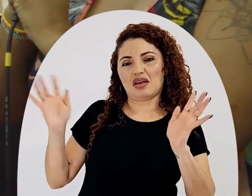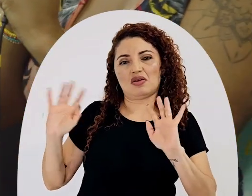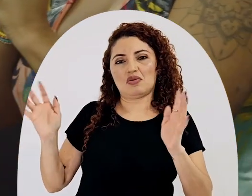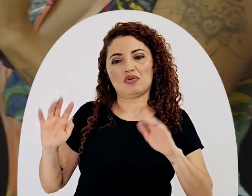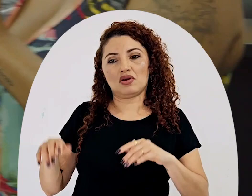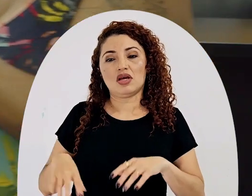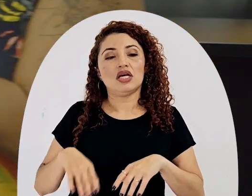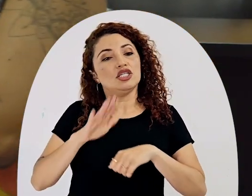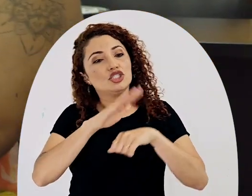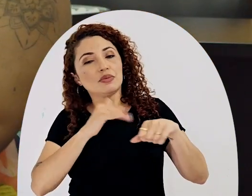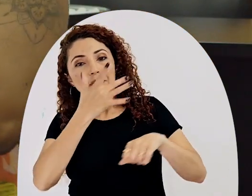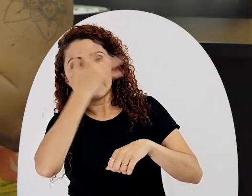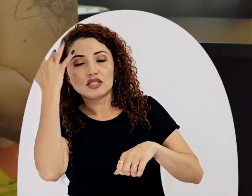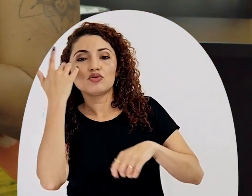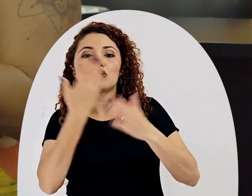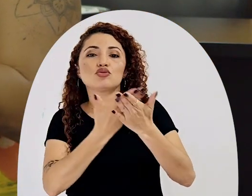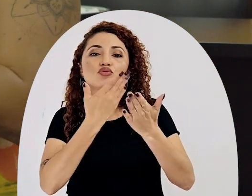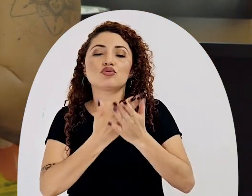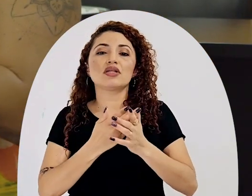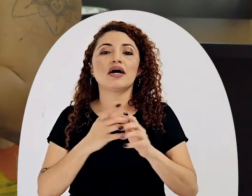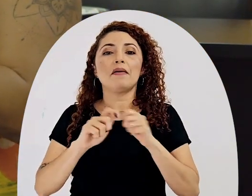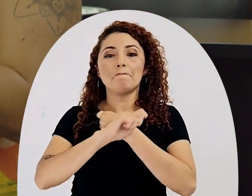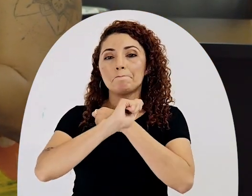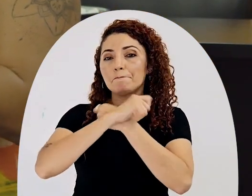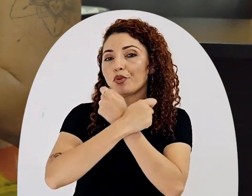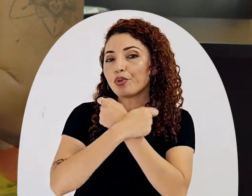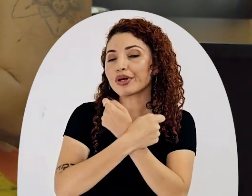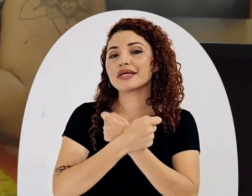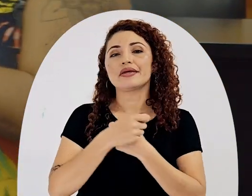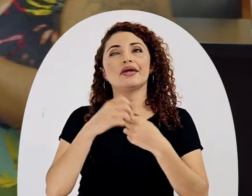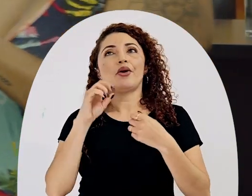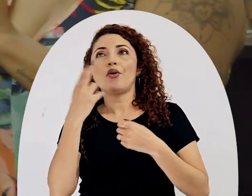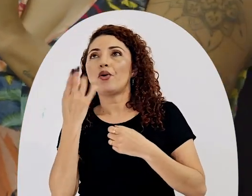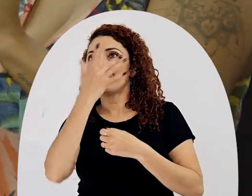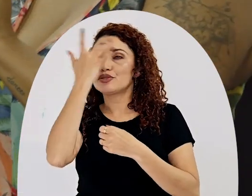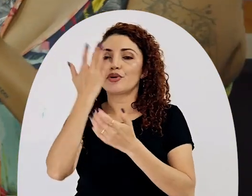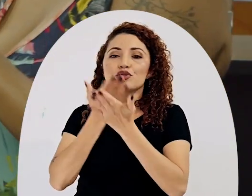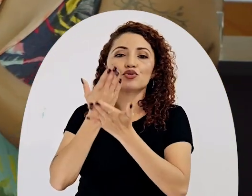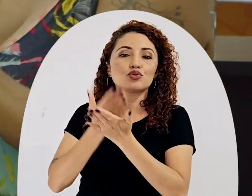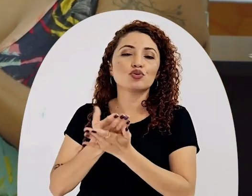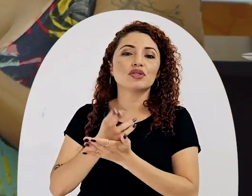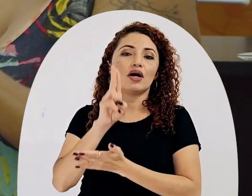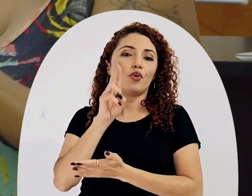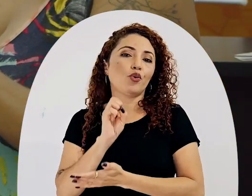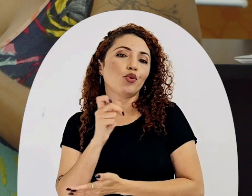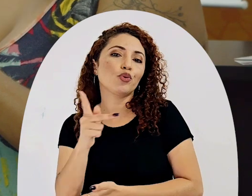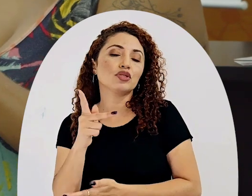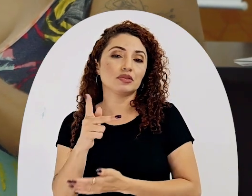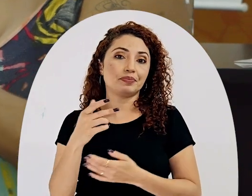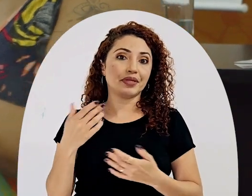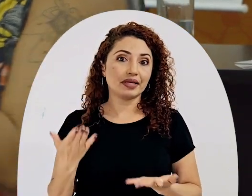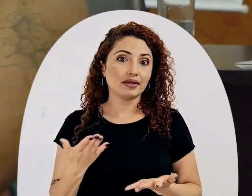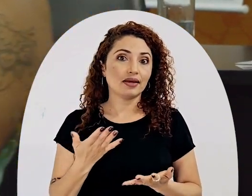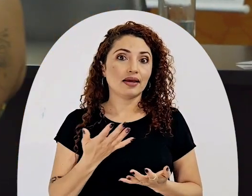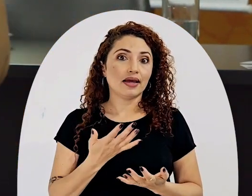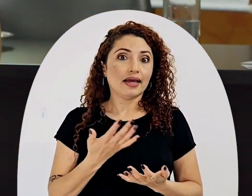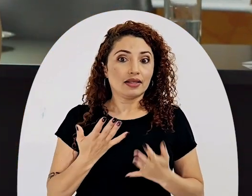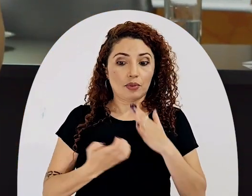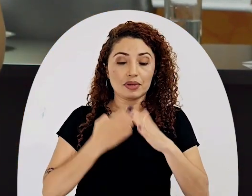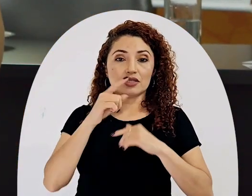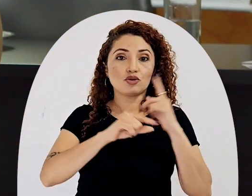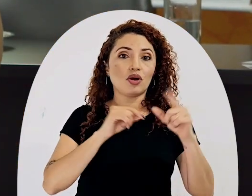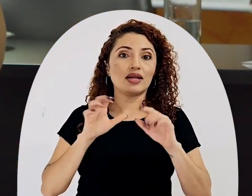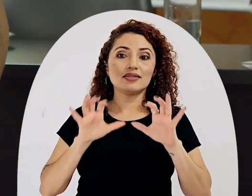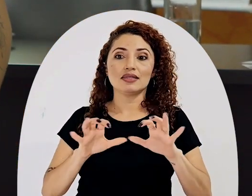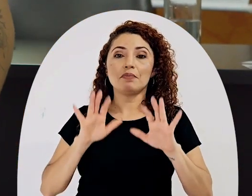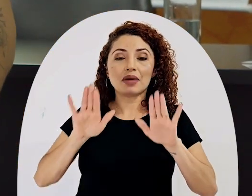na PUC, que está na USP. A gente ainda tem essa seletividade. Mas a pessoa ela tem a mesma